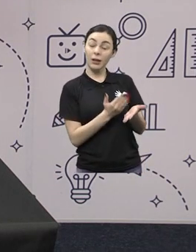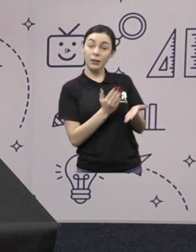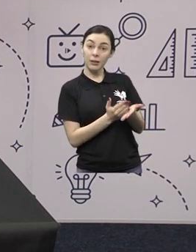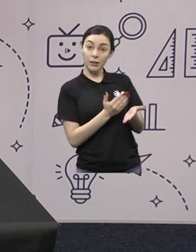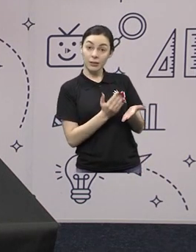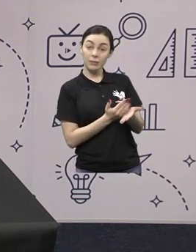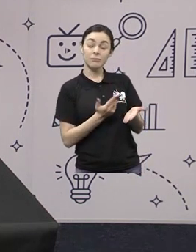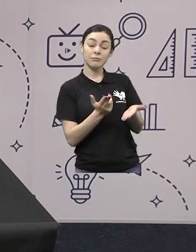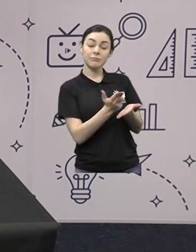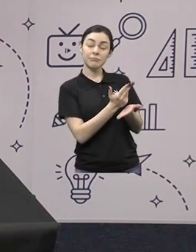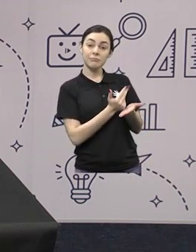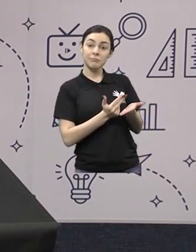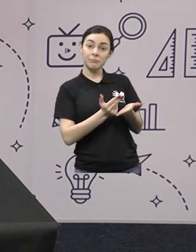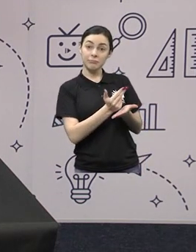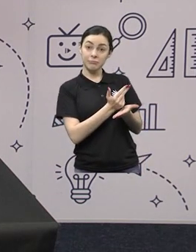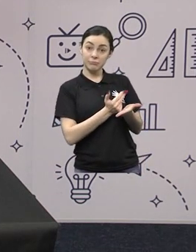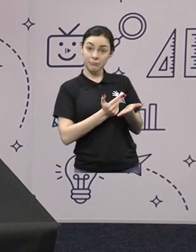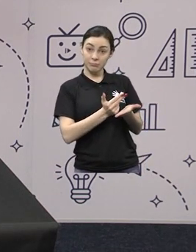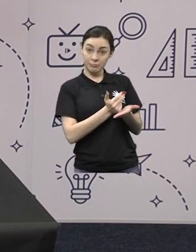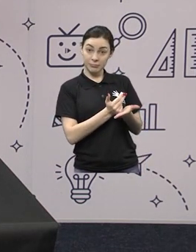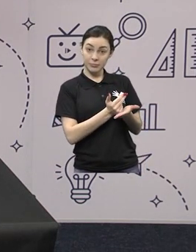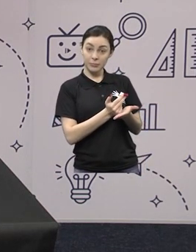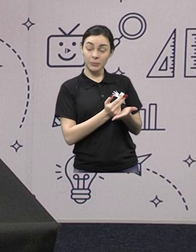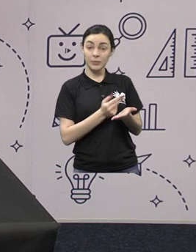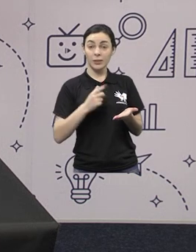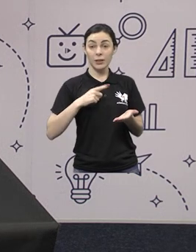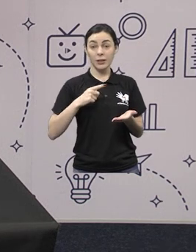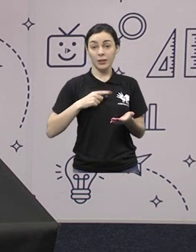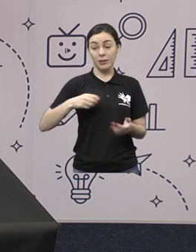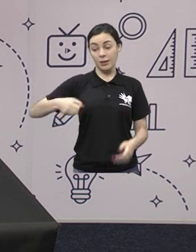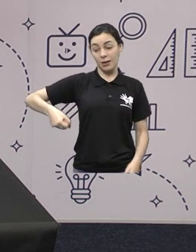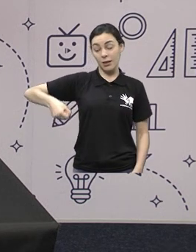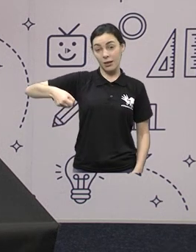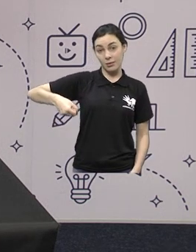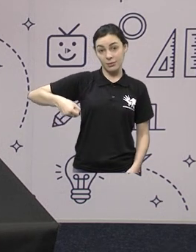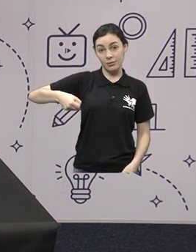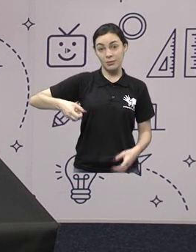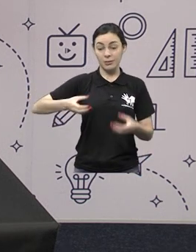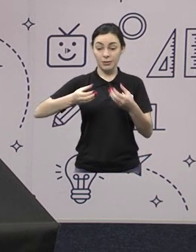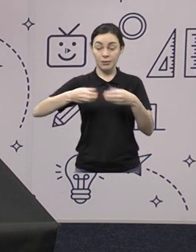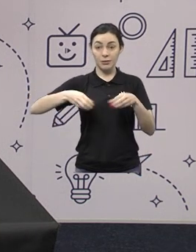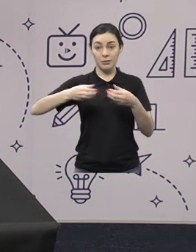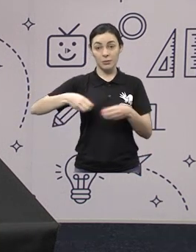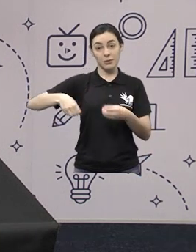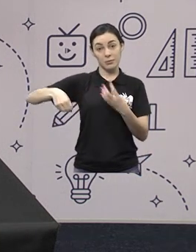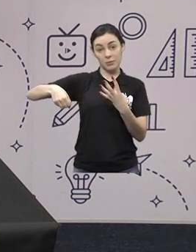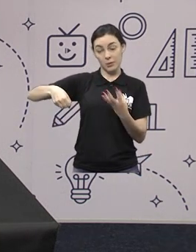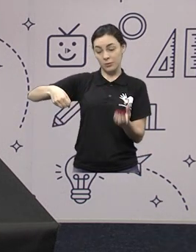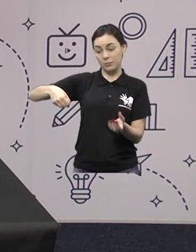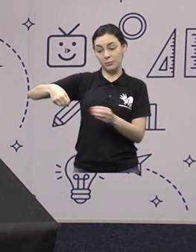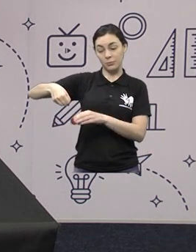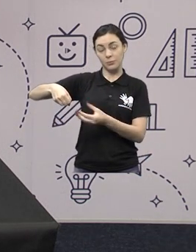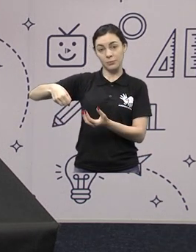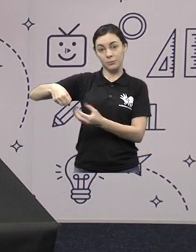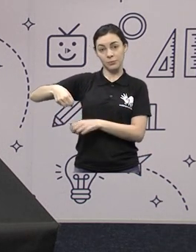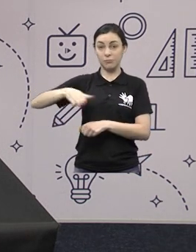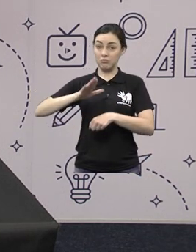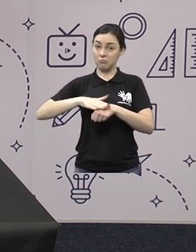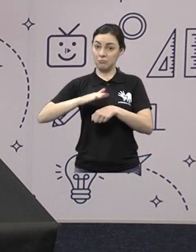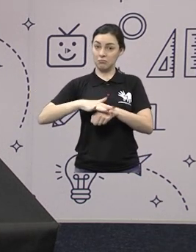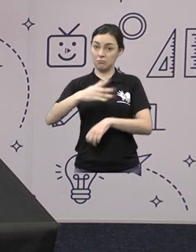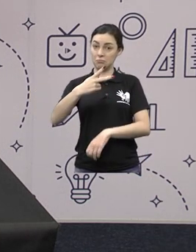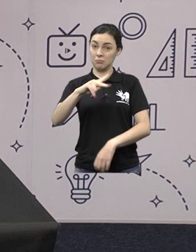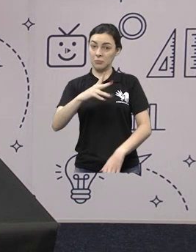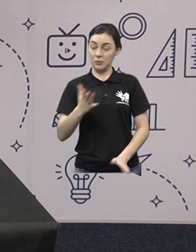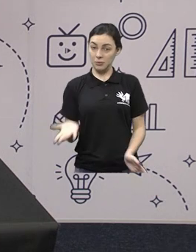Desenhar no caderno de vocês a cesta com os 4 ovos. Você pode desenhar do